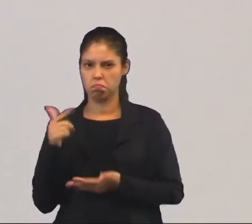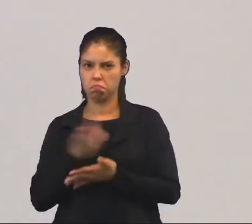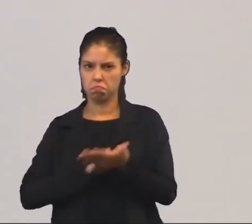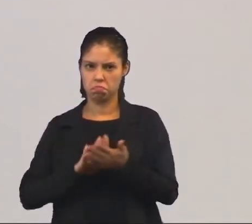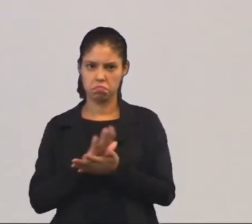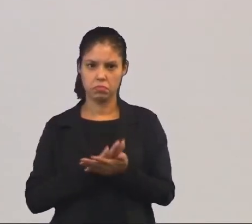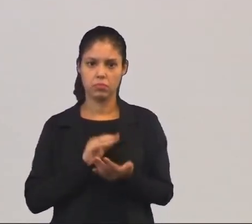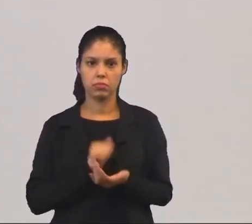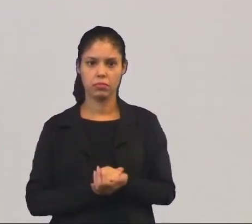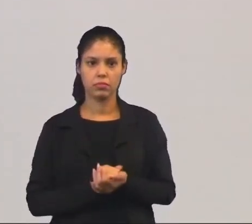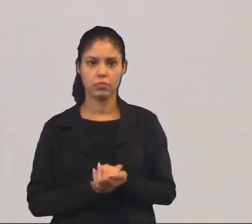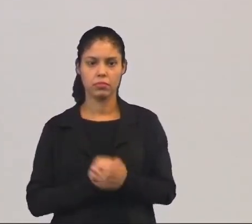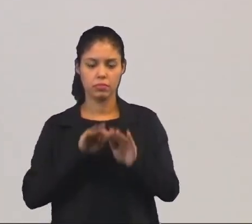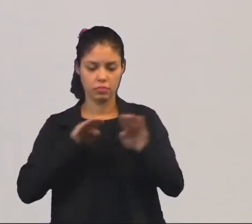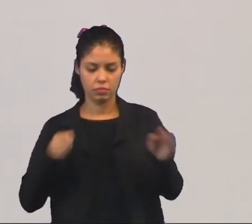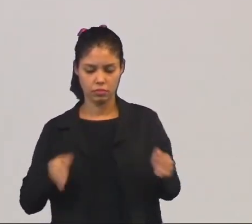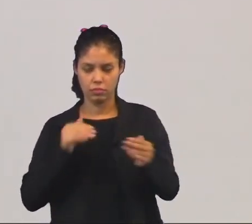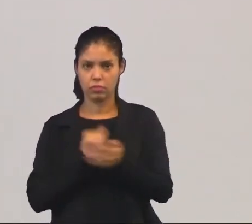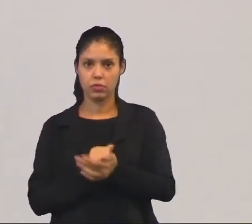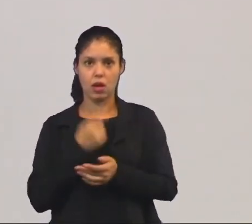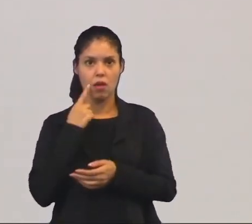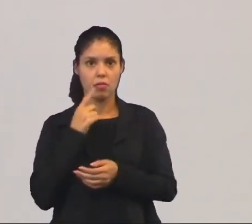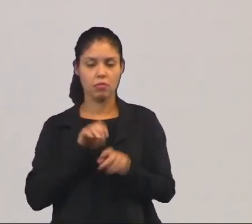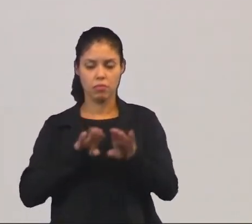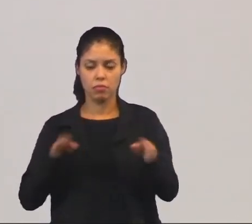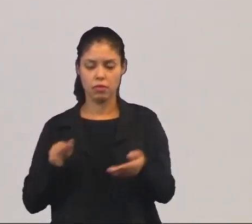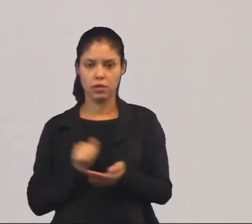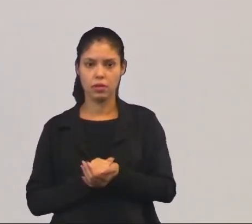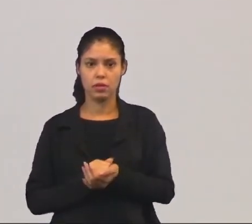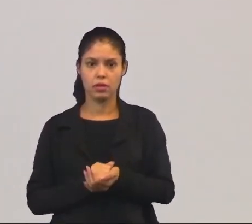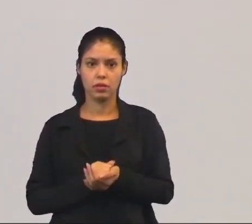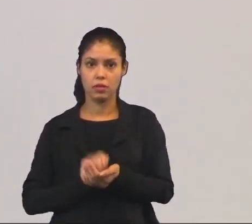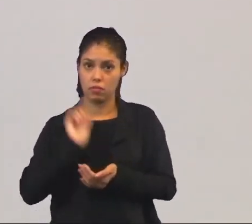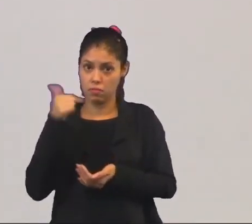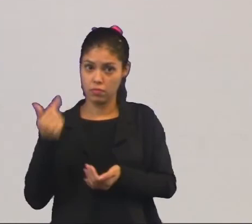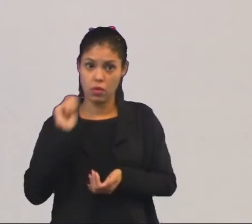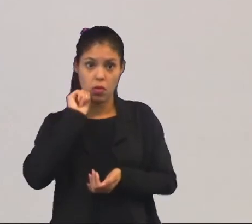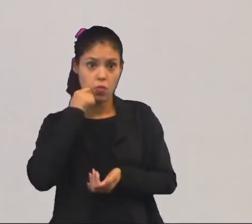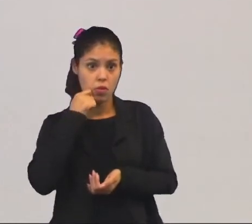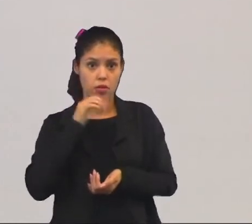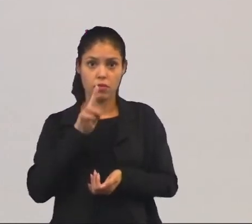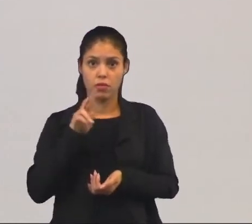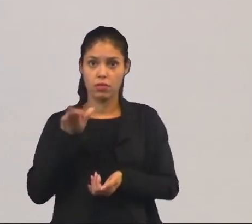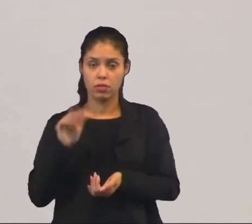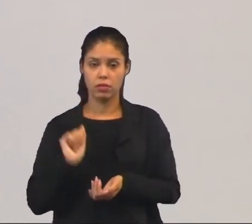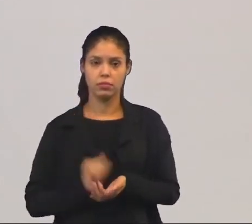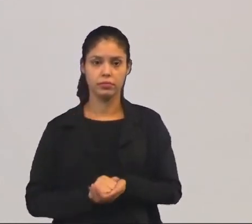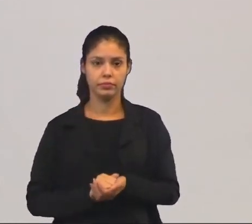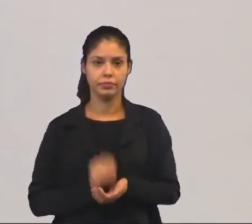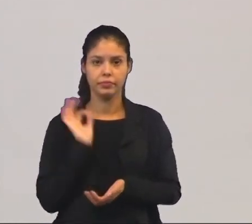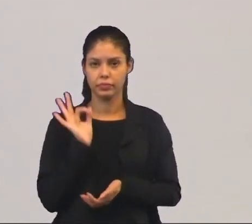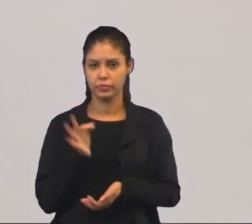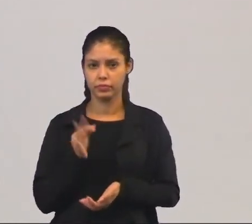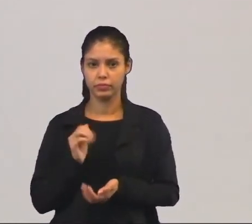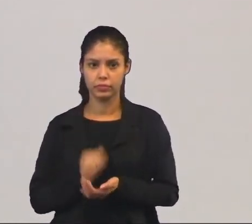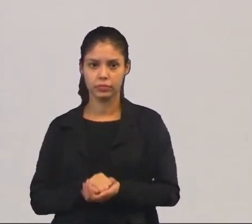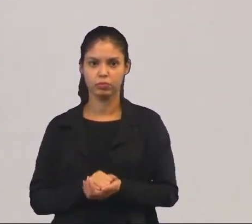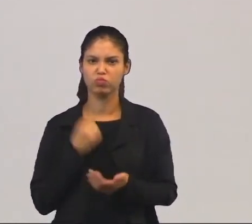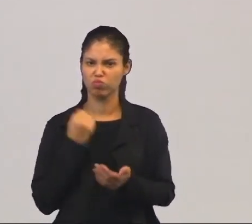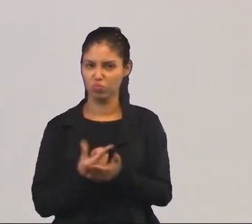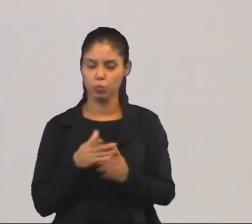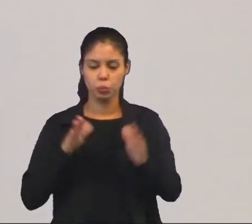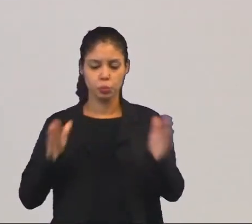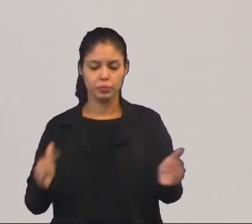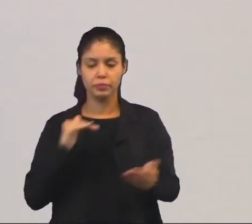nenhuma proteção, lá numa bancada, perto da pia, e você pegar um pão de forma, certo? Daqueles que você compra